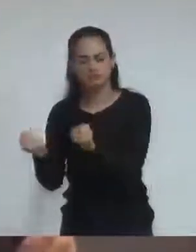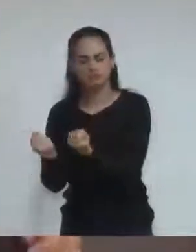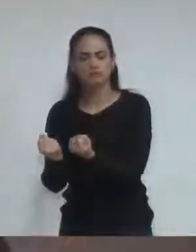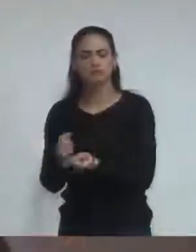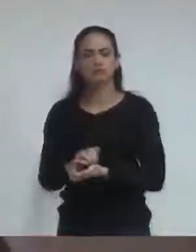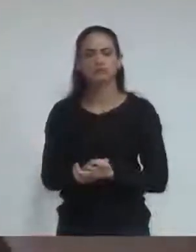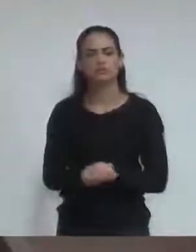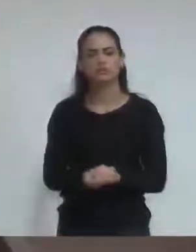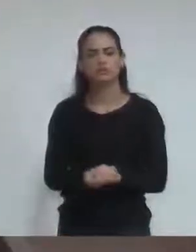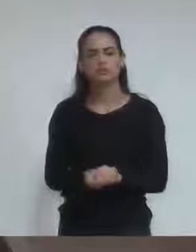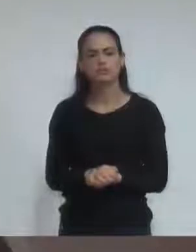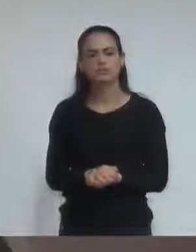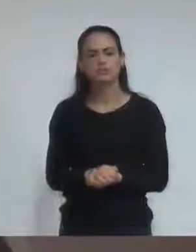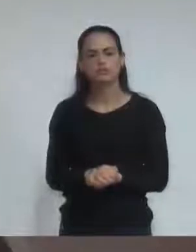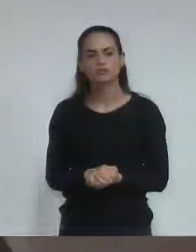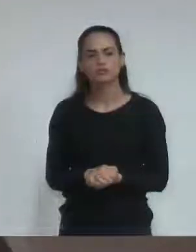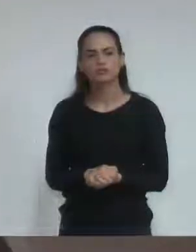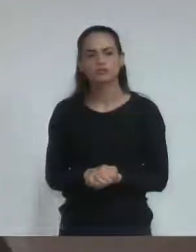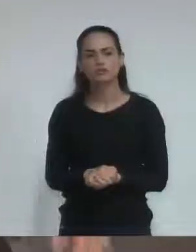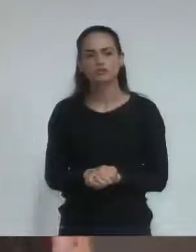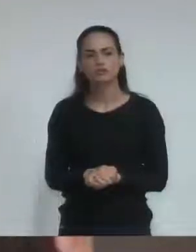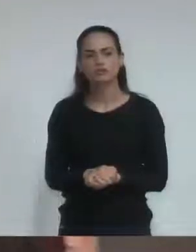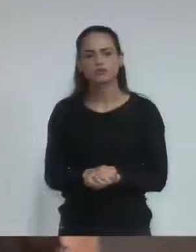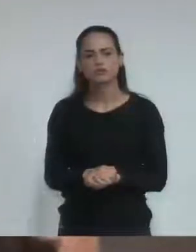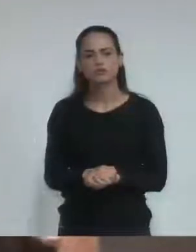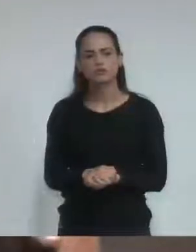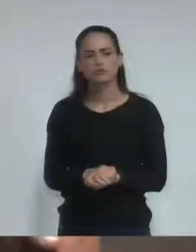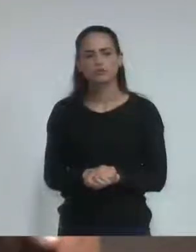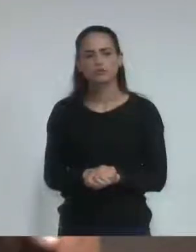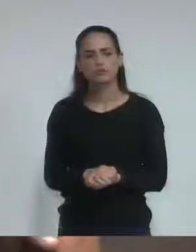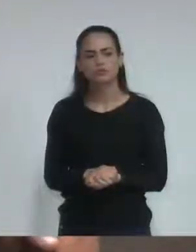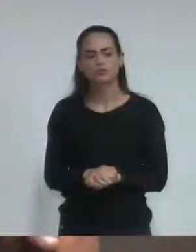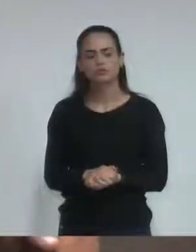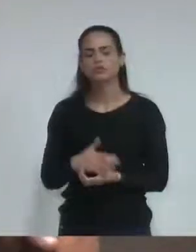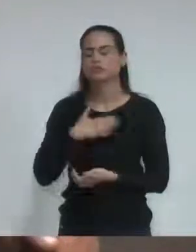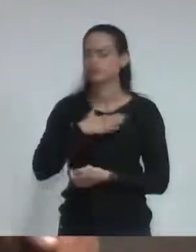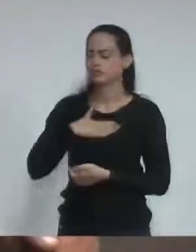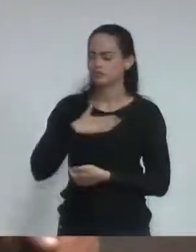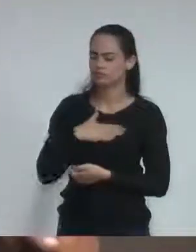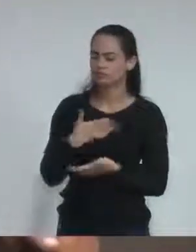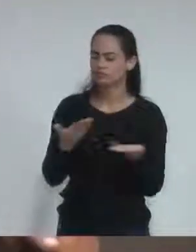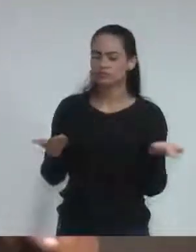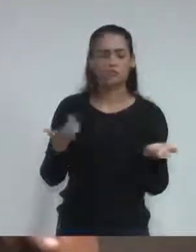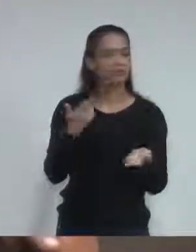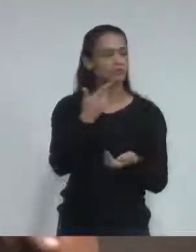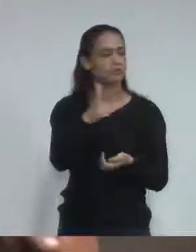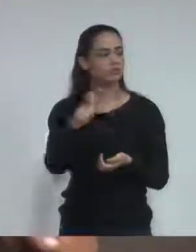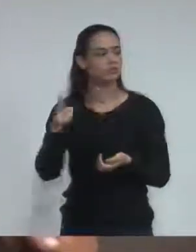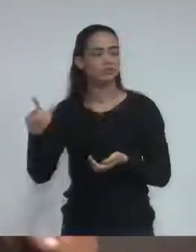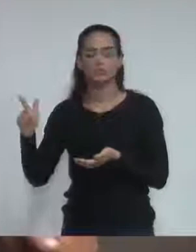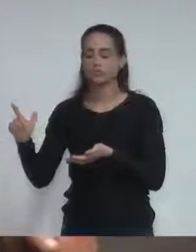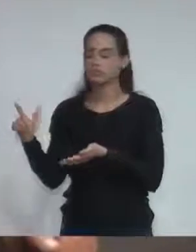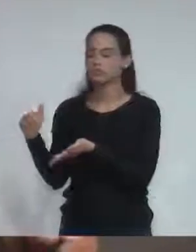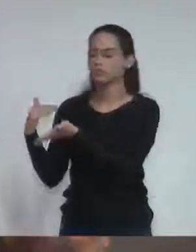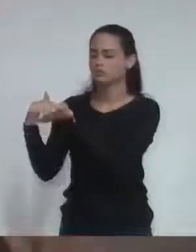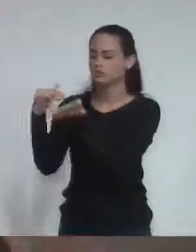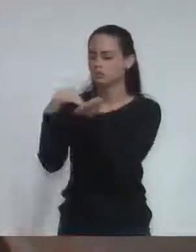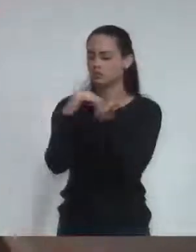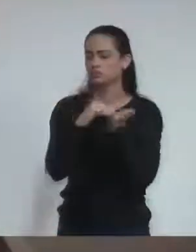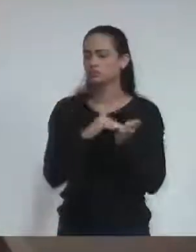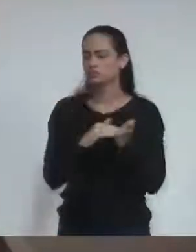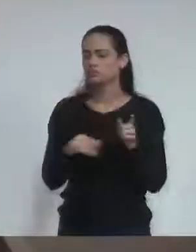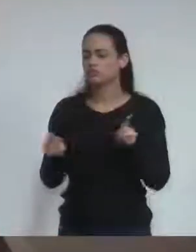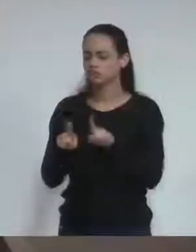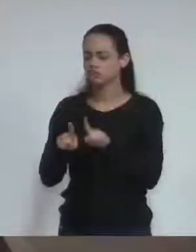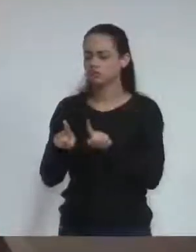e, como eu disse aqui, gostaria muito de ver outros secretários, outras secretarias, também tomando esse tipo de iniciativa. E